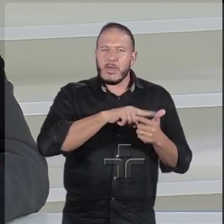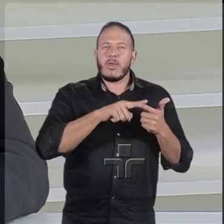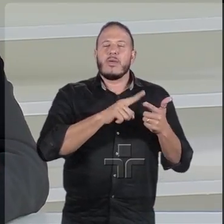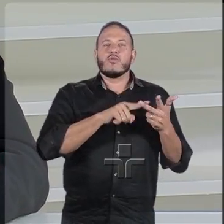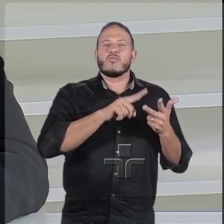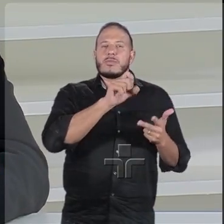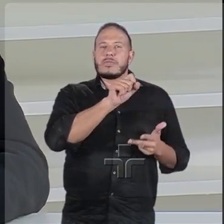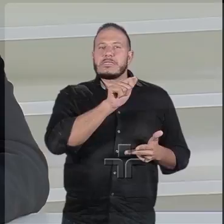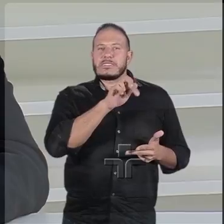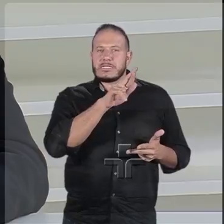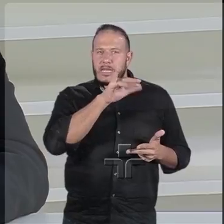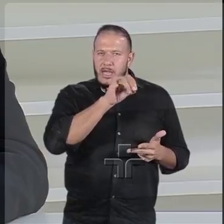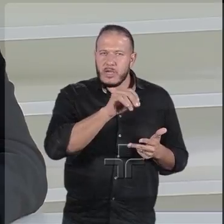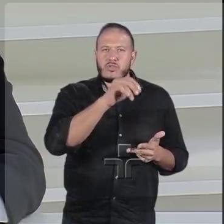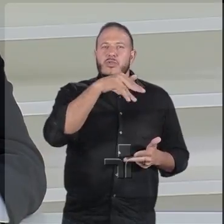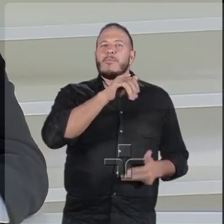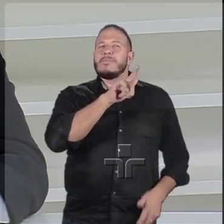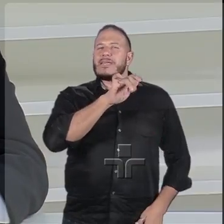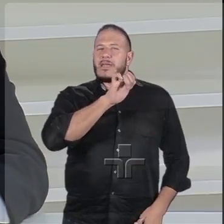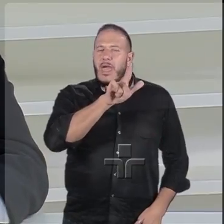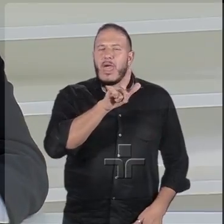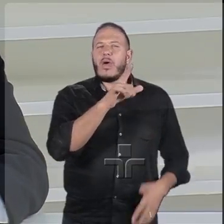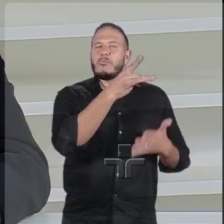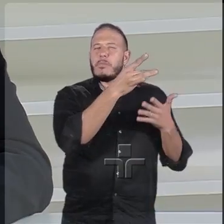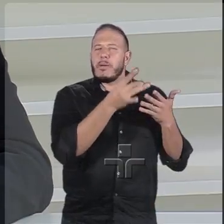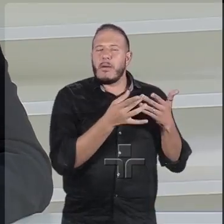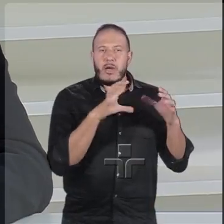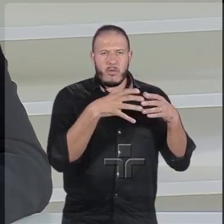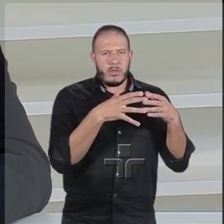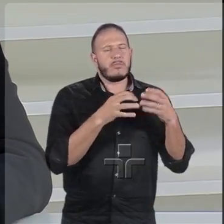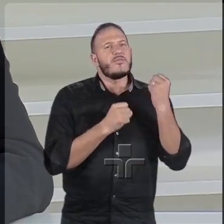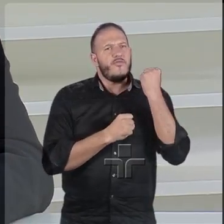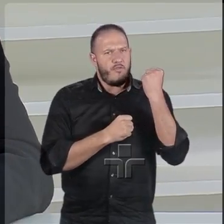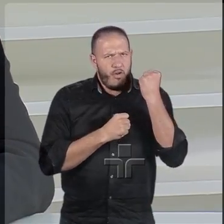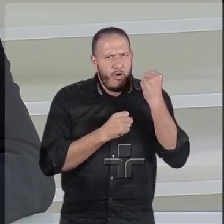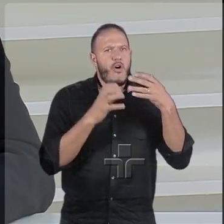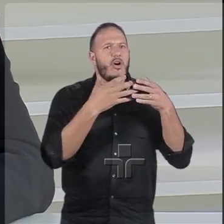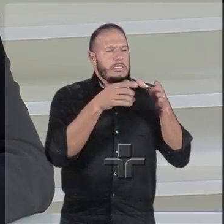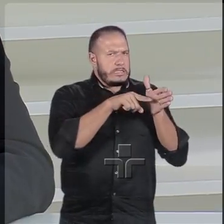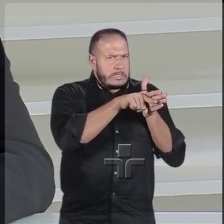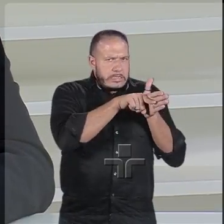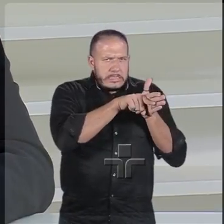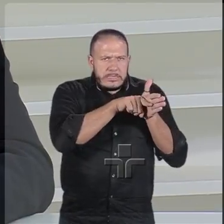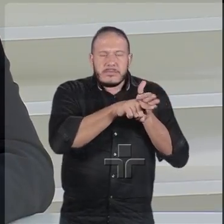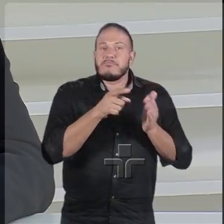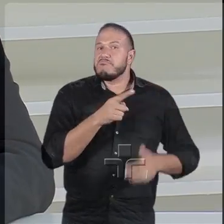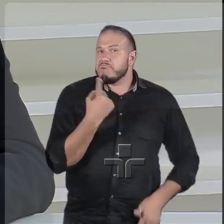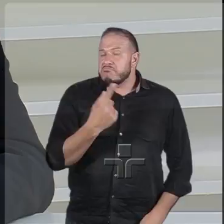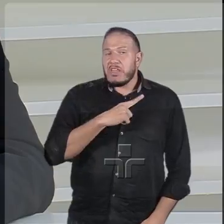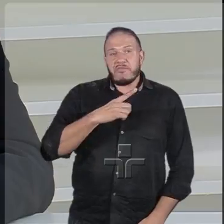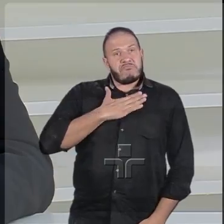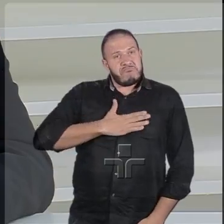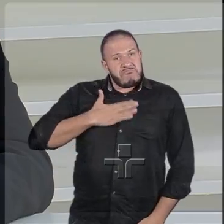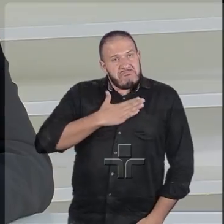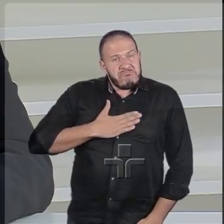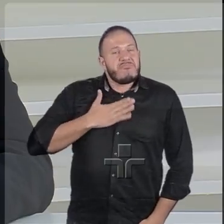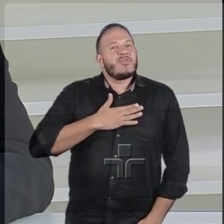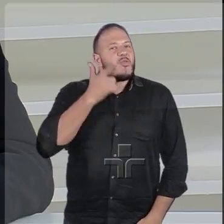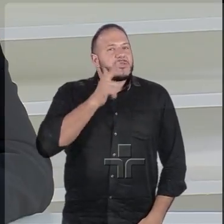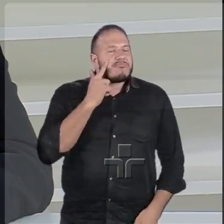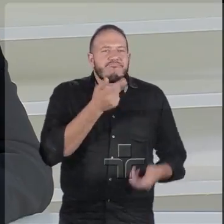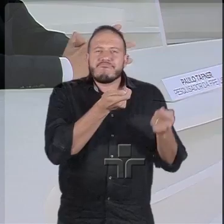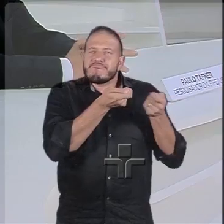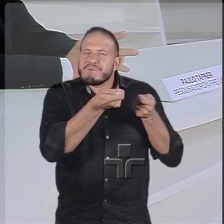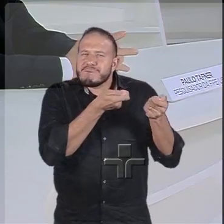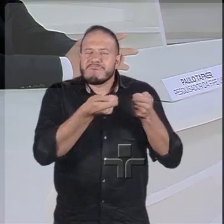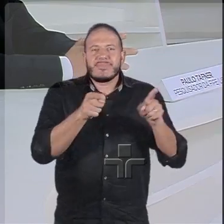Marcelo Pessoa, o Miguel Fogo, enfim, era um time muito forte. Uhum. E a gente teve a satisfação de coordenar isso, também